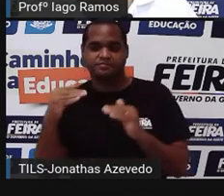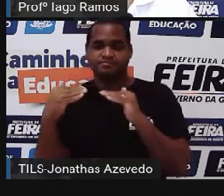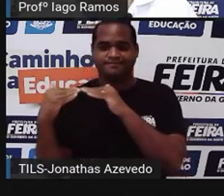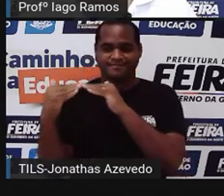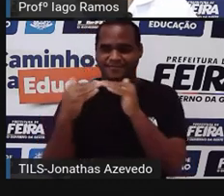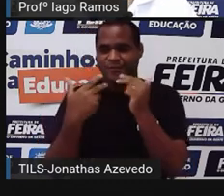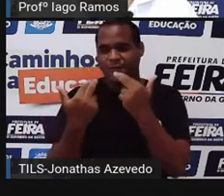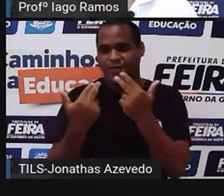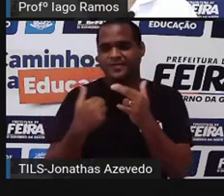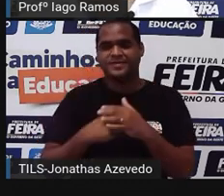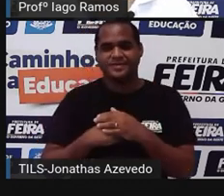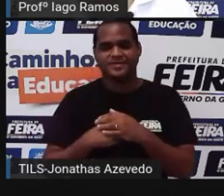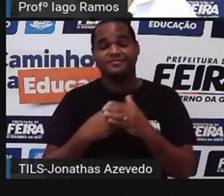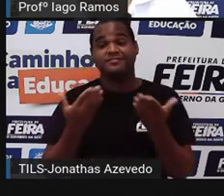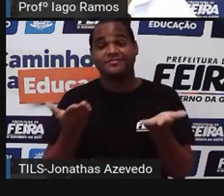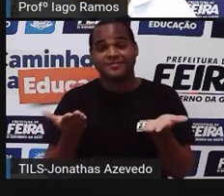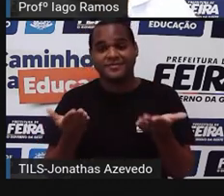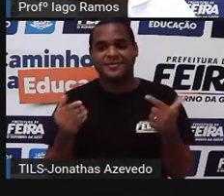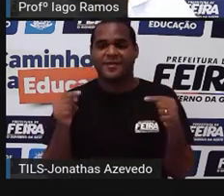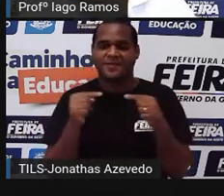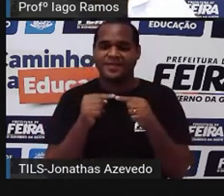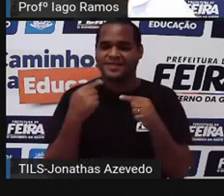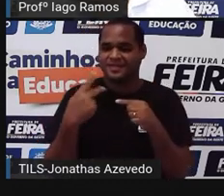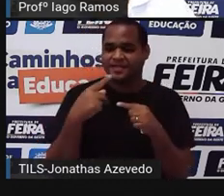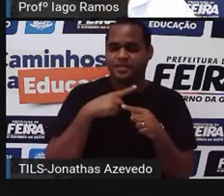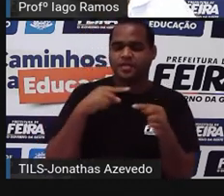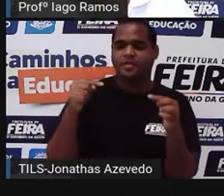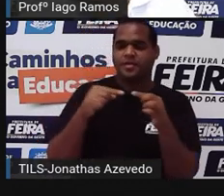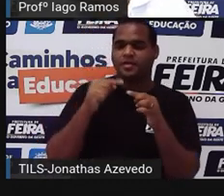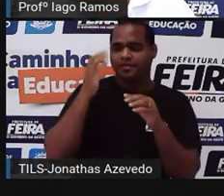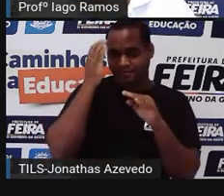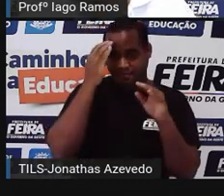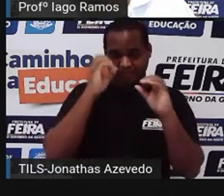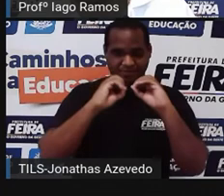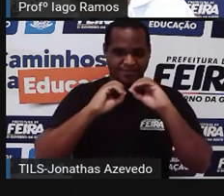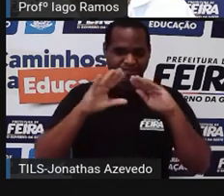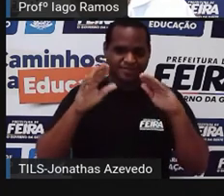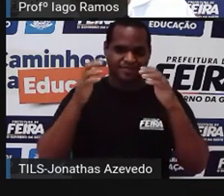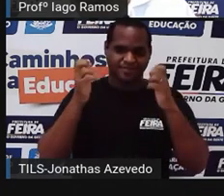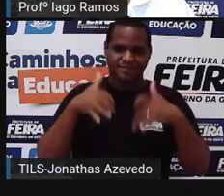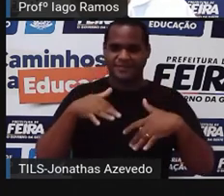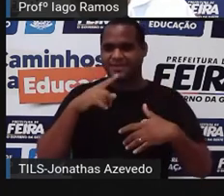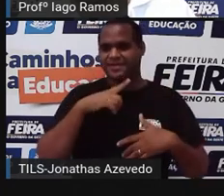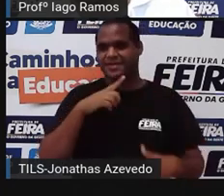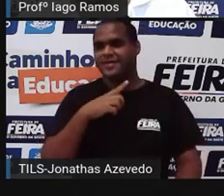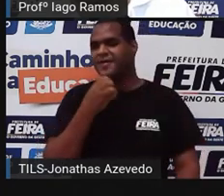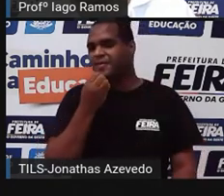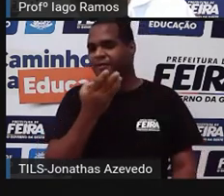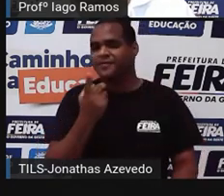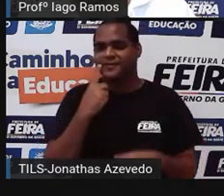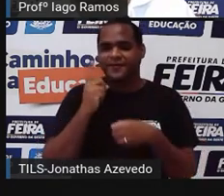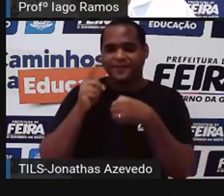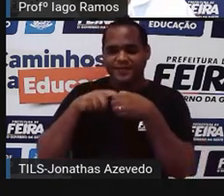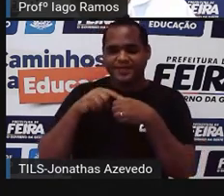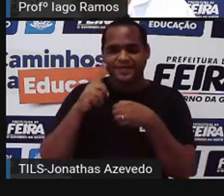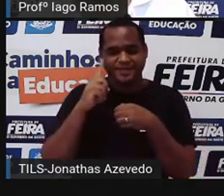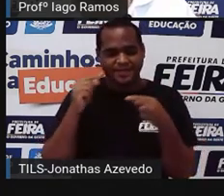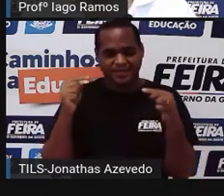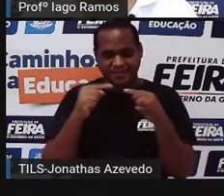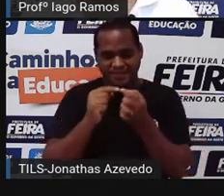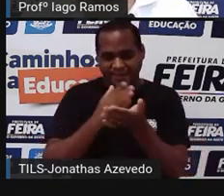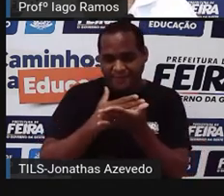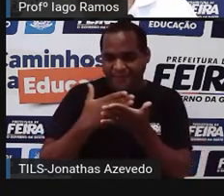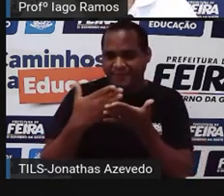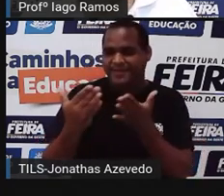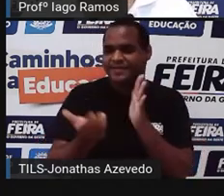bom então tá aí eu acho que até que você já entendeu tá uma que voltar para condição inicial